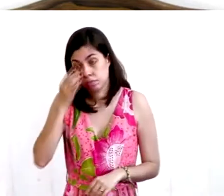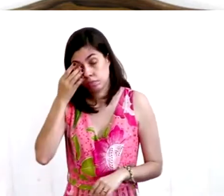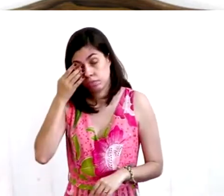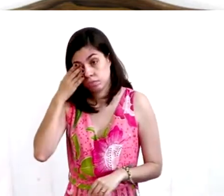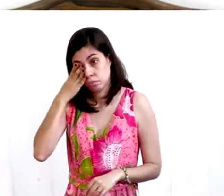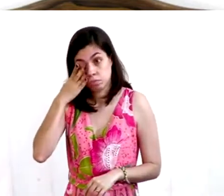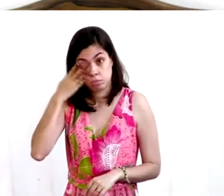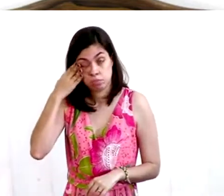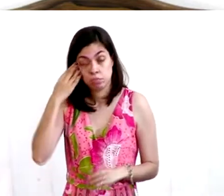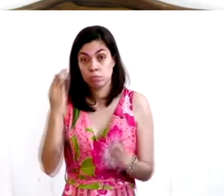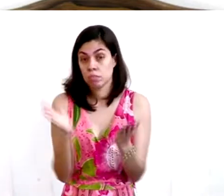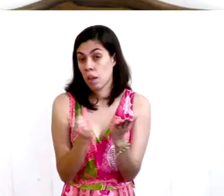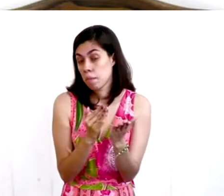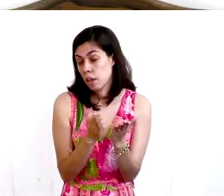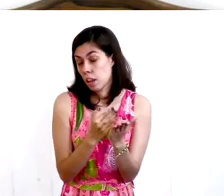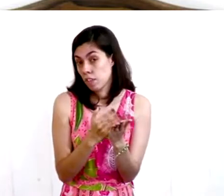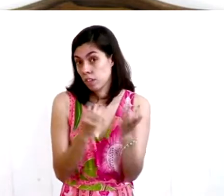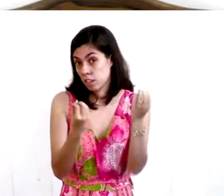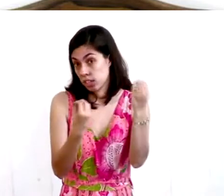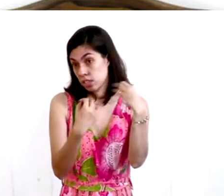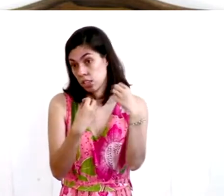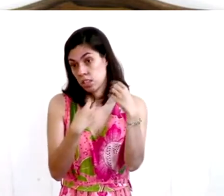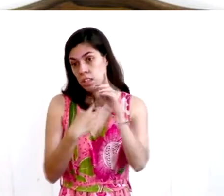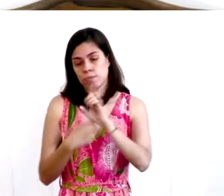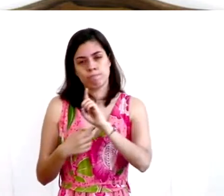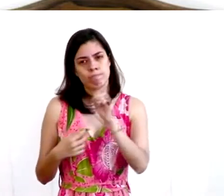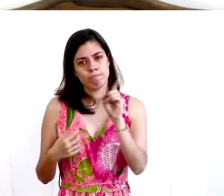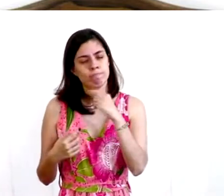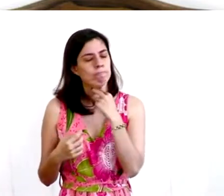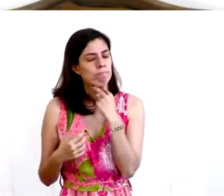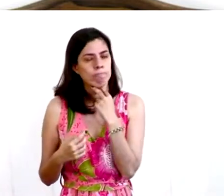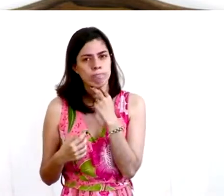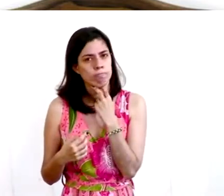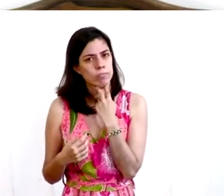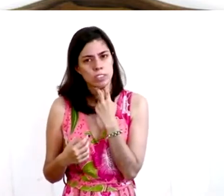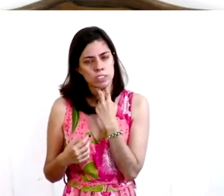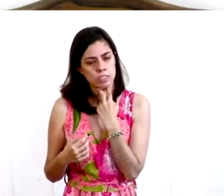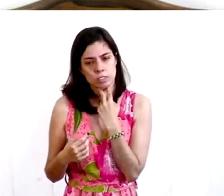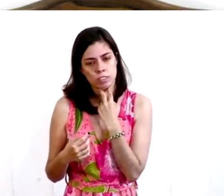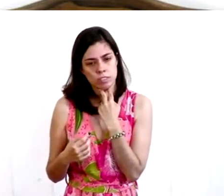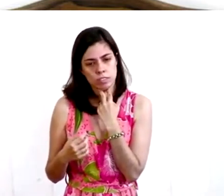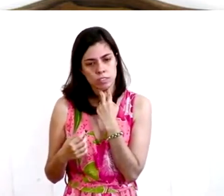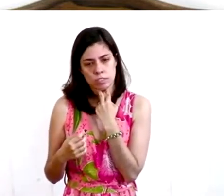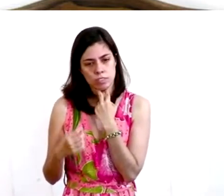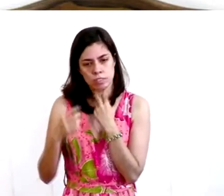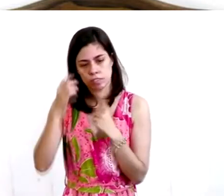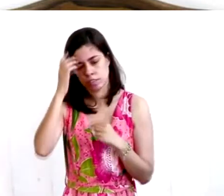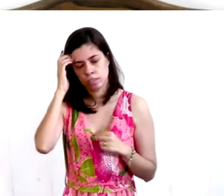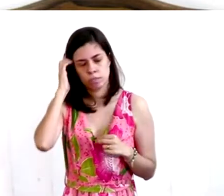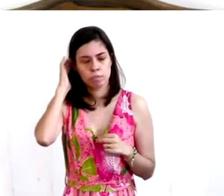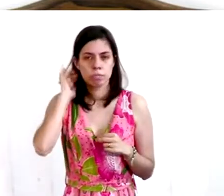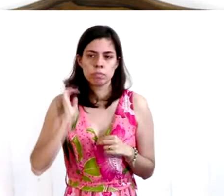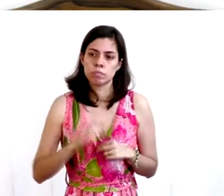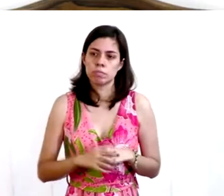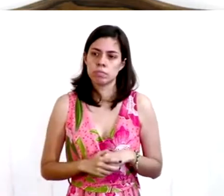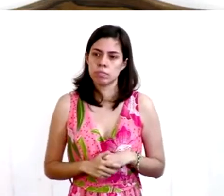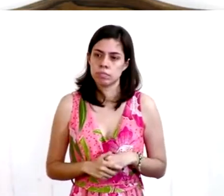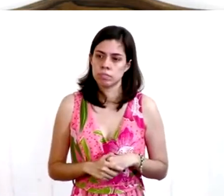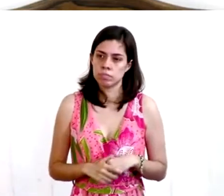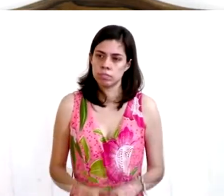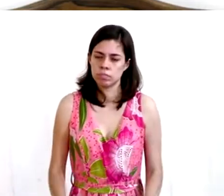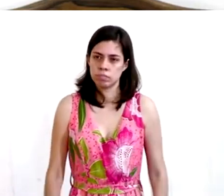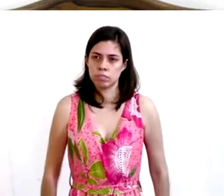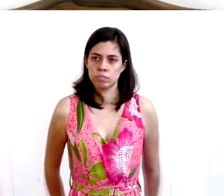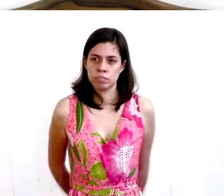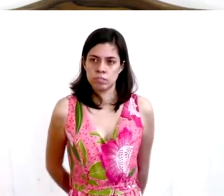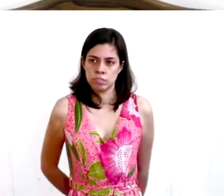se deveria fazer. A palavra alerta para o risco daqueles que exigem que o Senhor faça as coisas